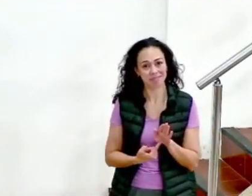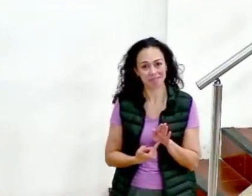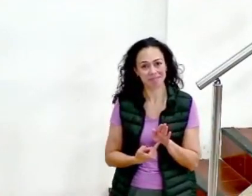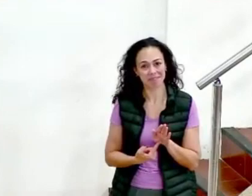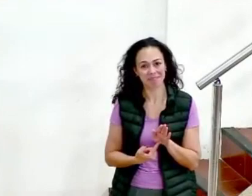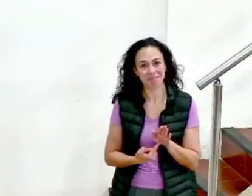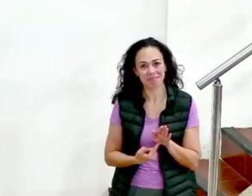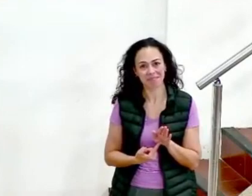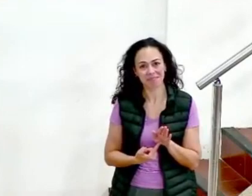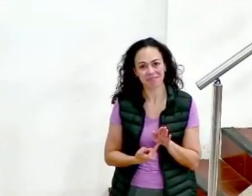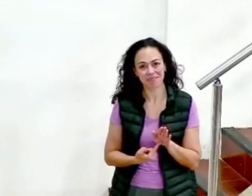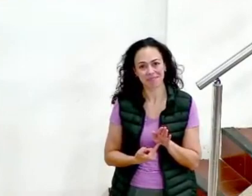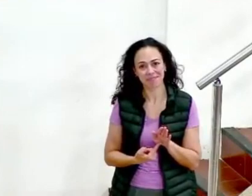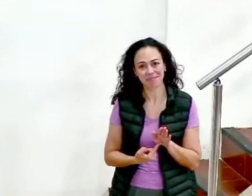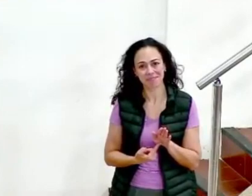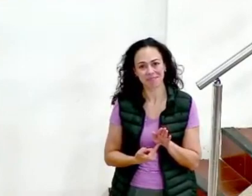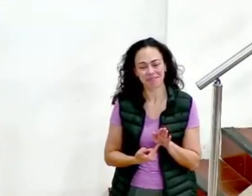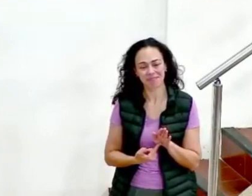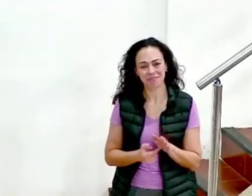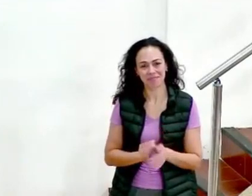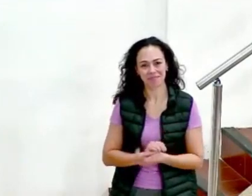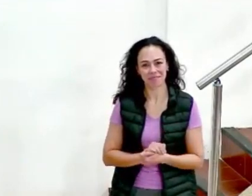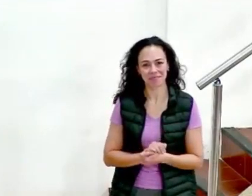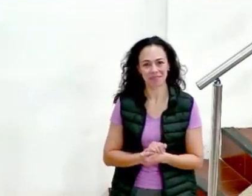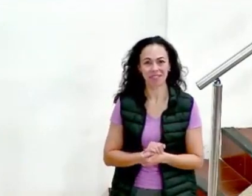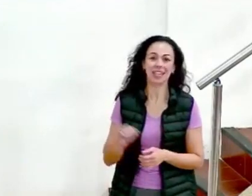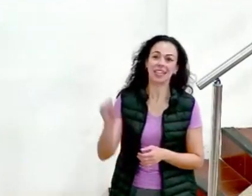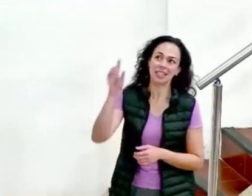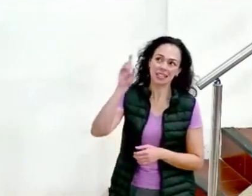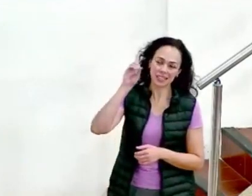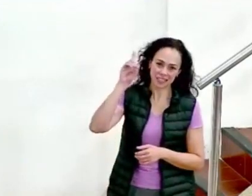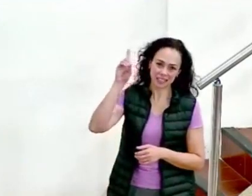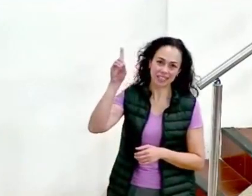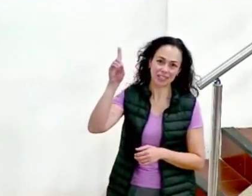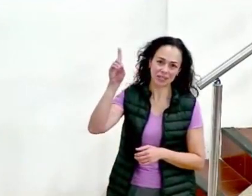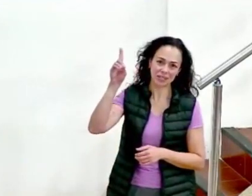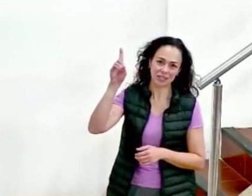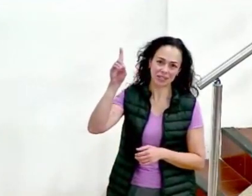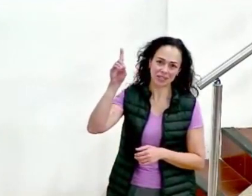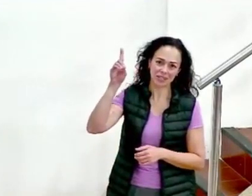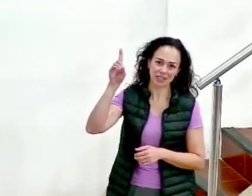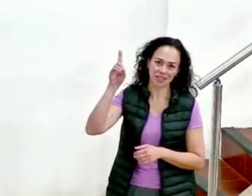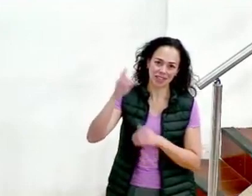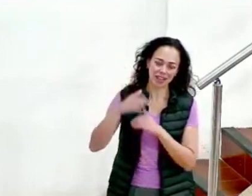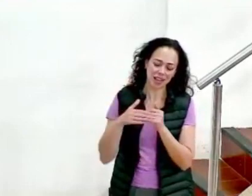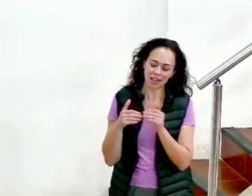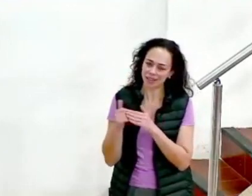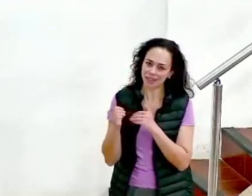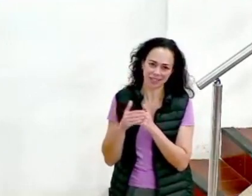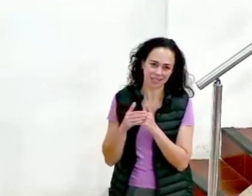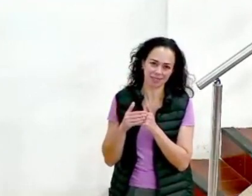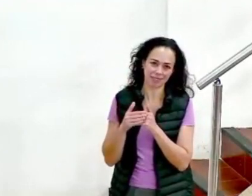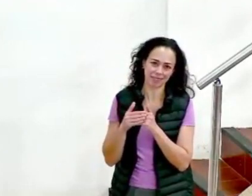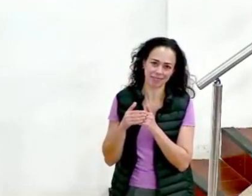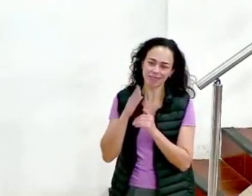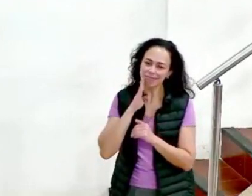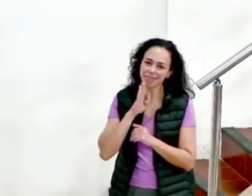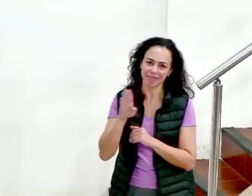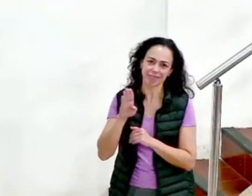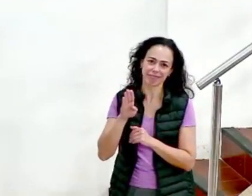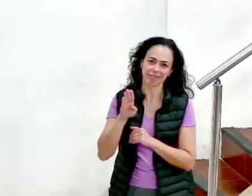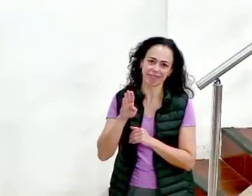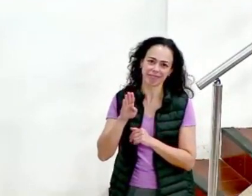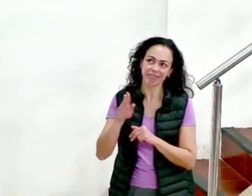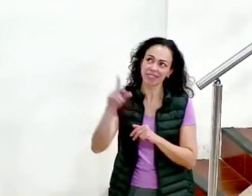essa obra de Deus é a obra da igreja que ele escolheu. Essa obra de Deus é